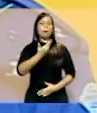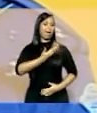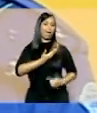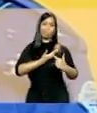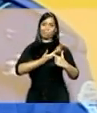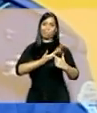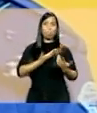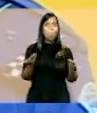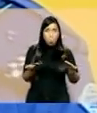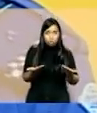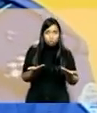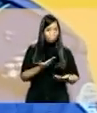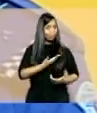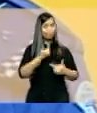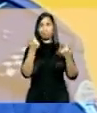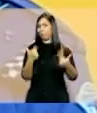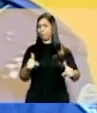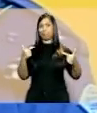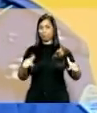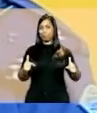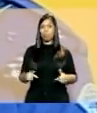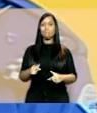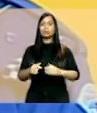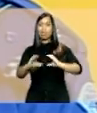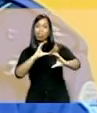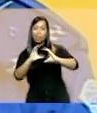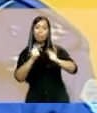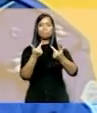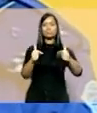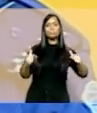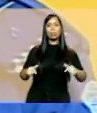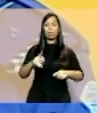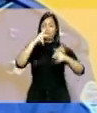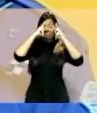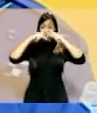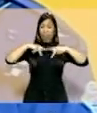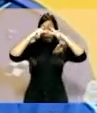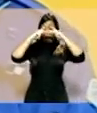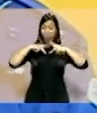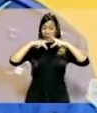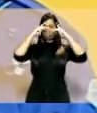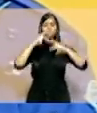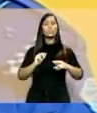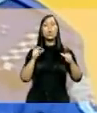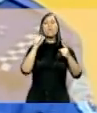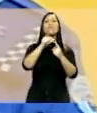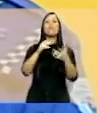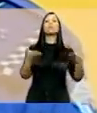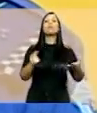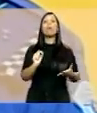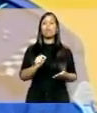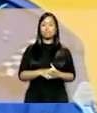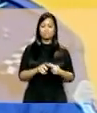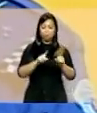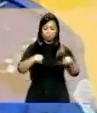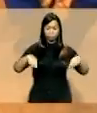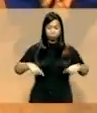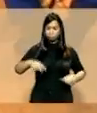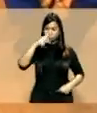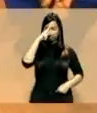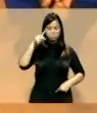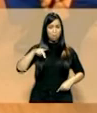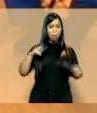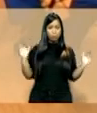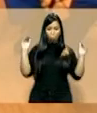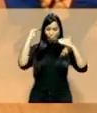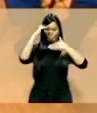Hoje as pessoas não têm isso mais, se comunicam menos, são individualistas e buscam sempre um casulo, o ostracismo,